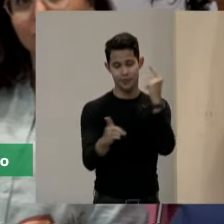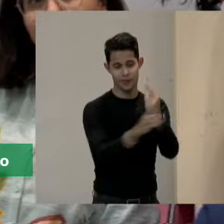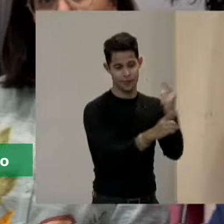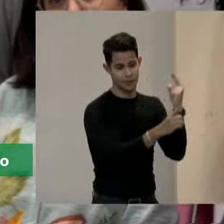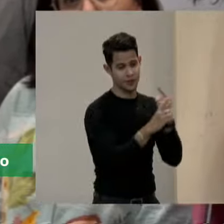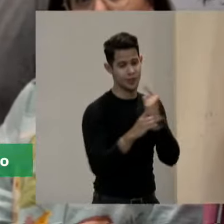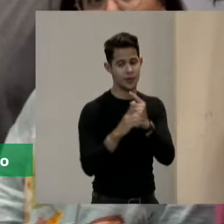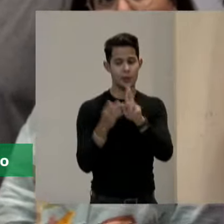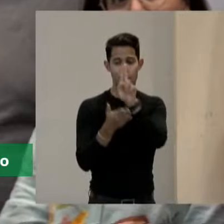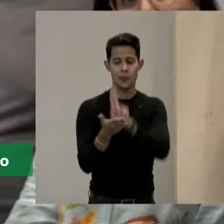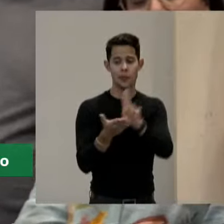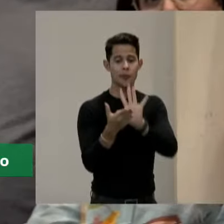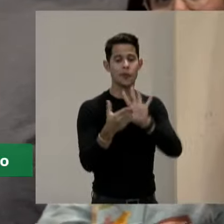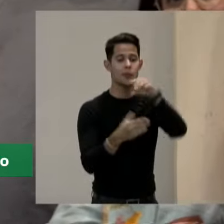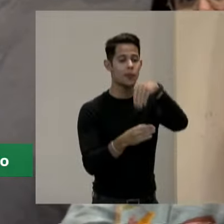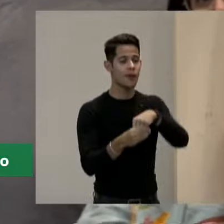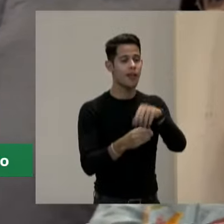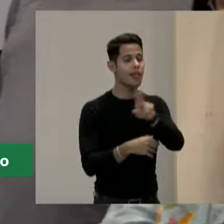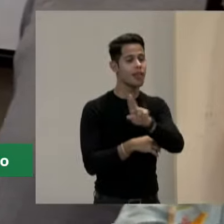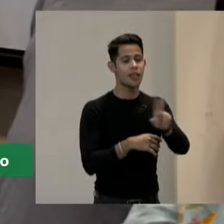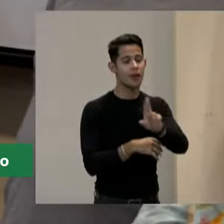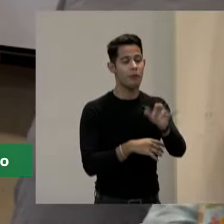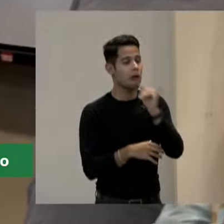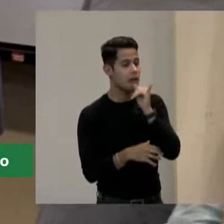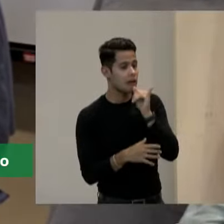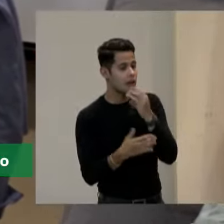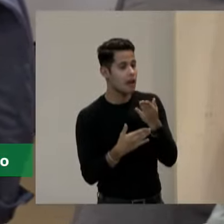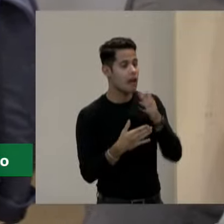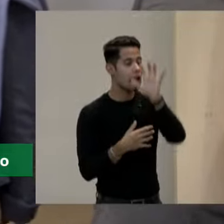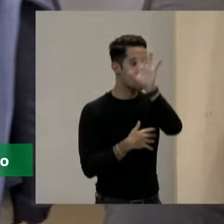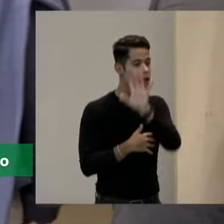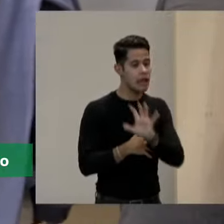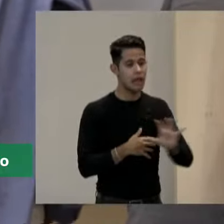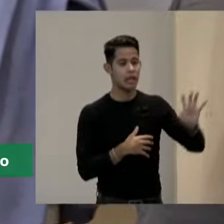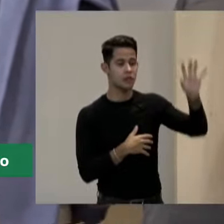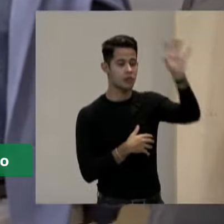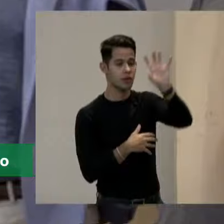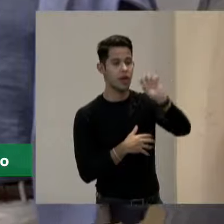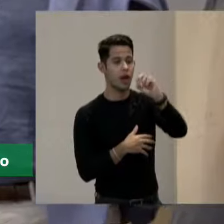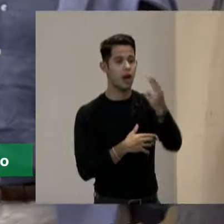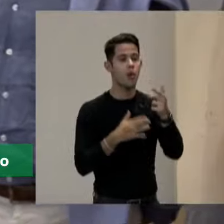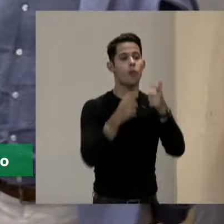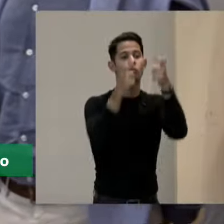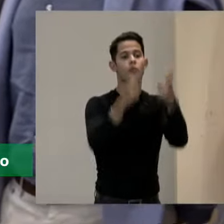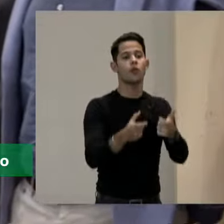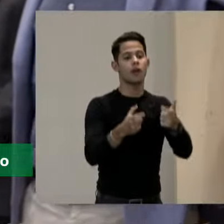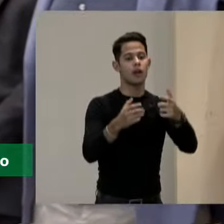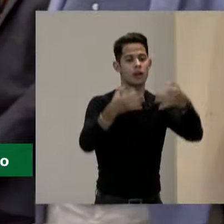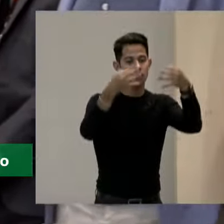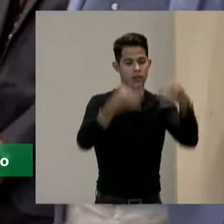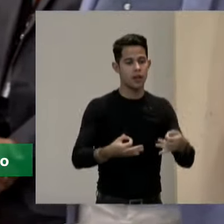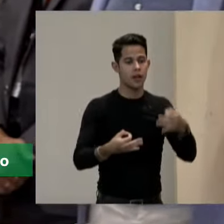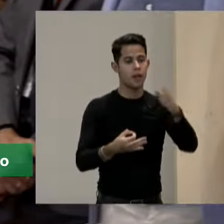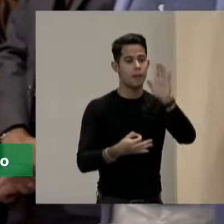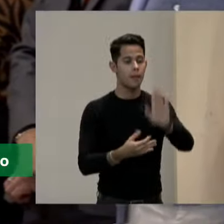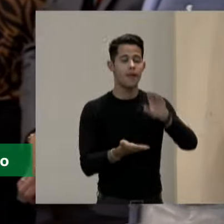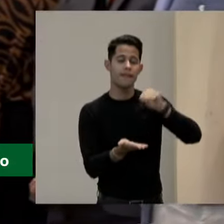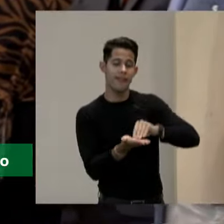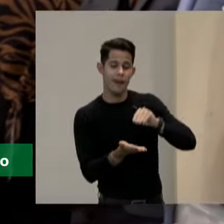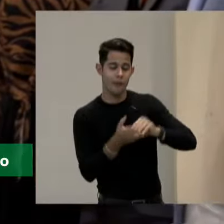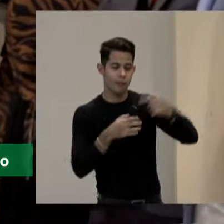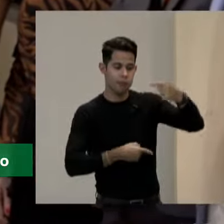nas nossas universidades, não eram questões regionais, não eram questões localizadas, mas faltas de políticas